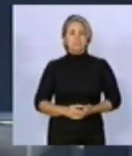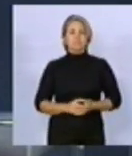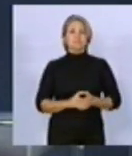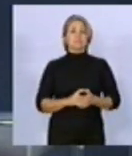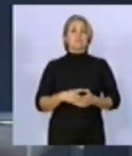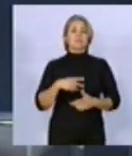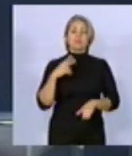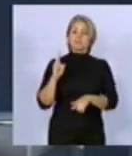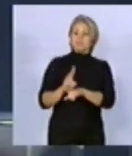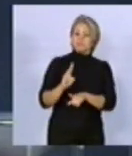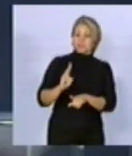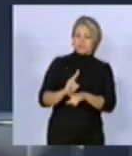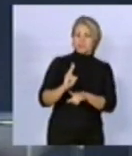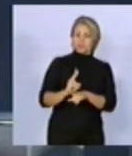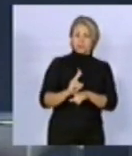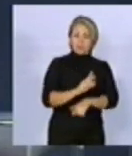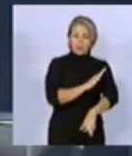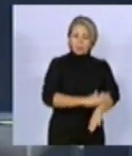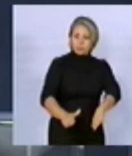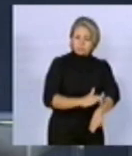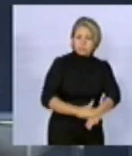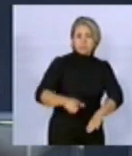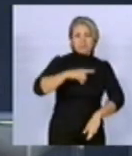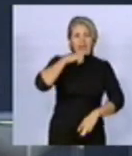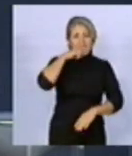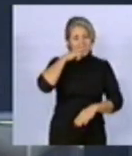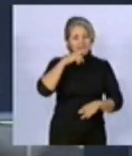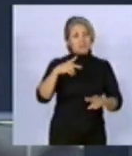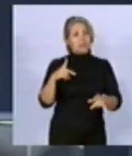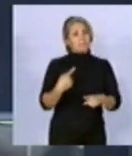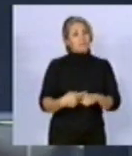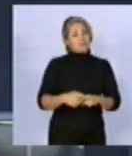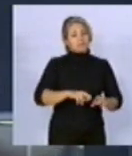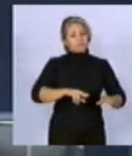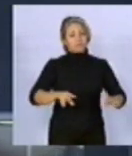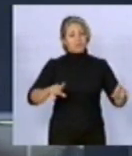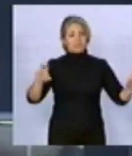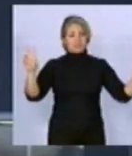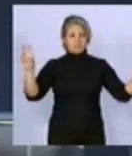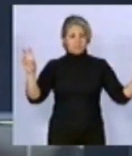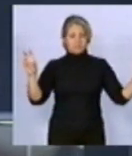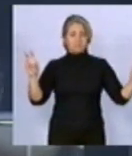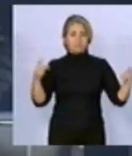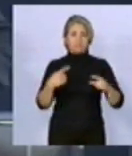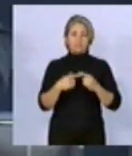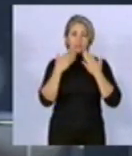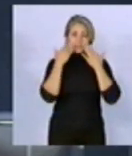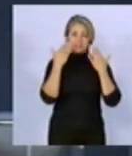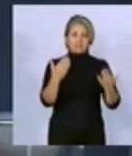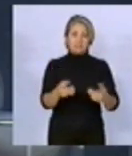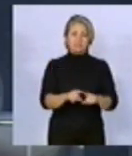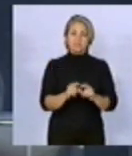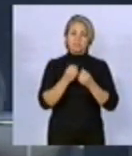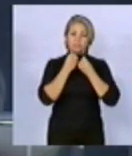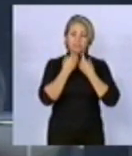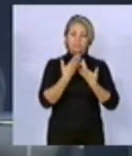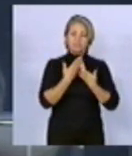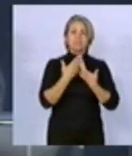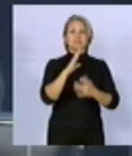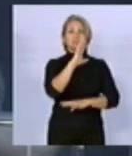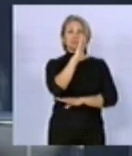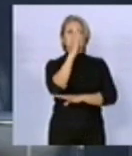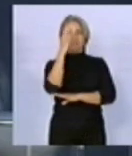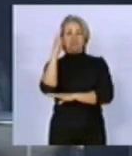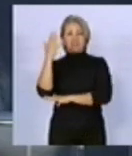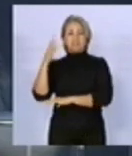eu defendo a cultura da cana-de-açúcar por diversos motivos muitos deles já foram apresentados aqui os benefícios ao meio ambiente as